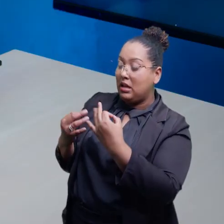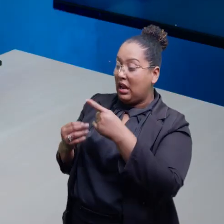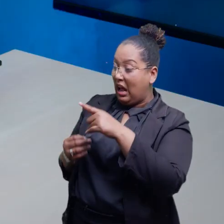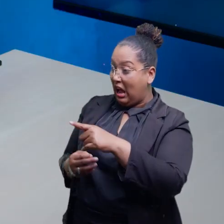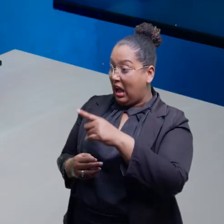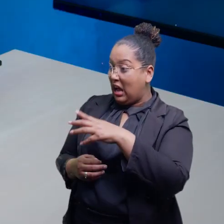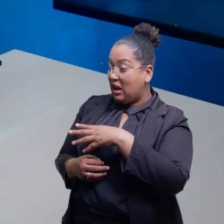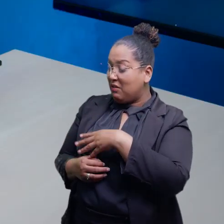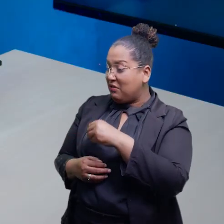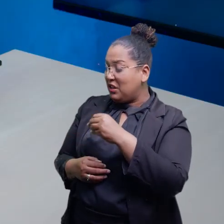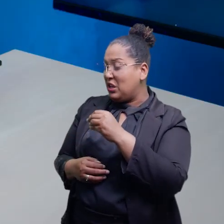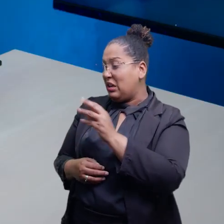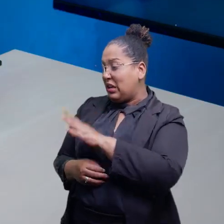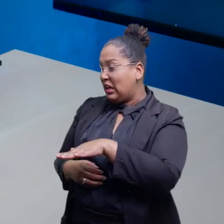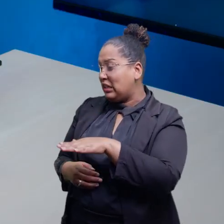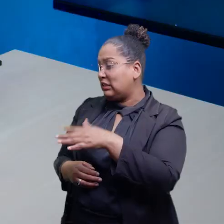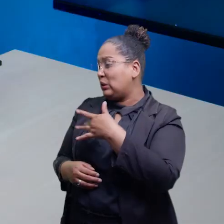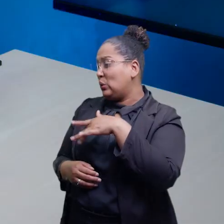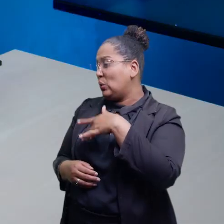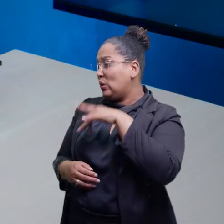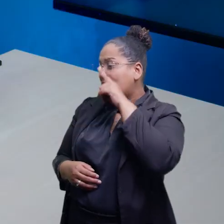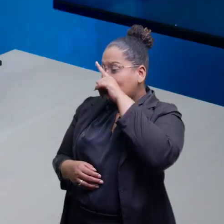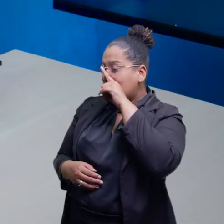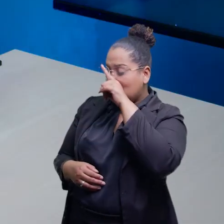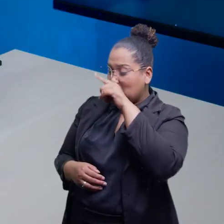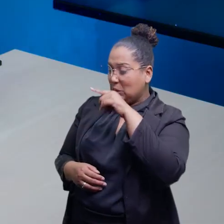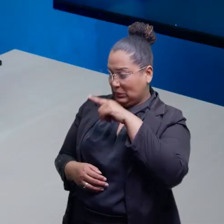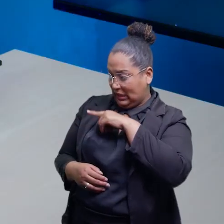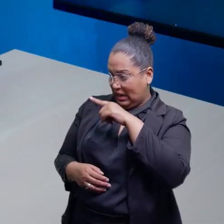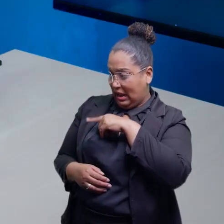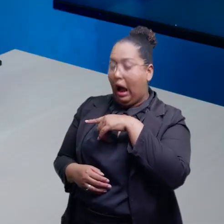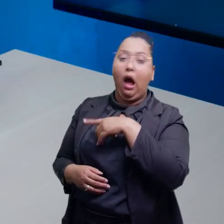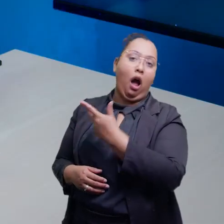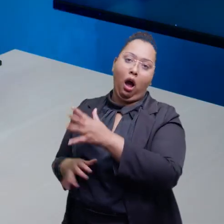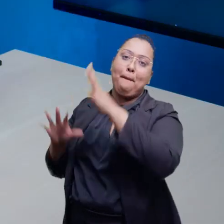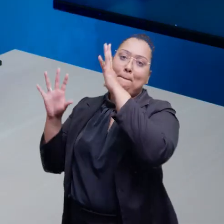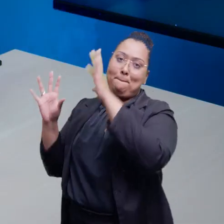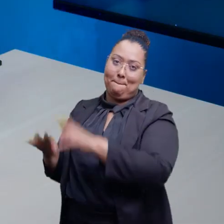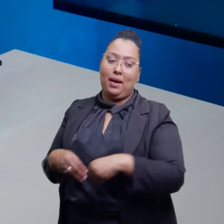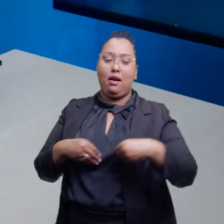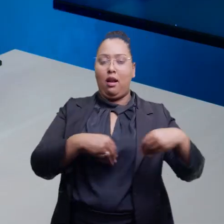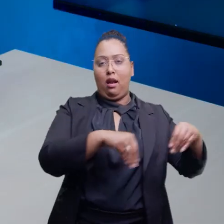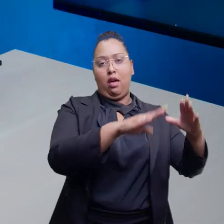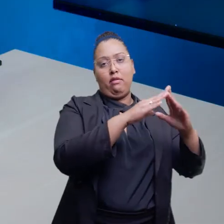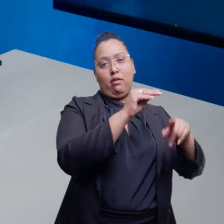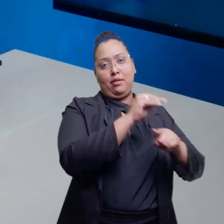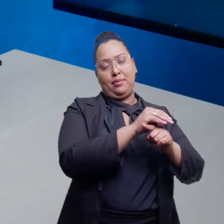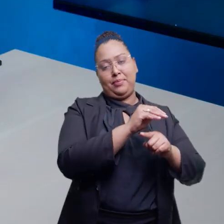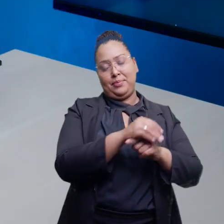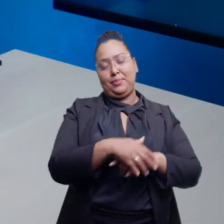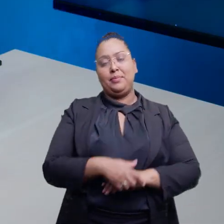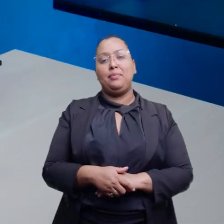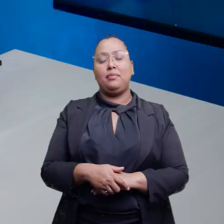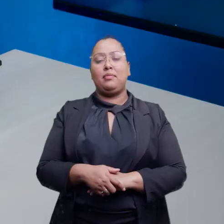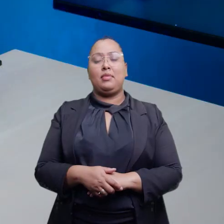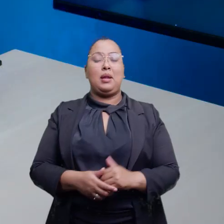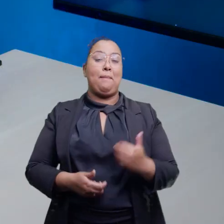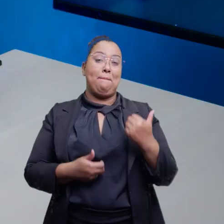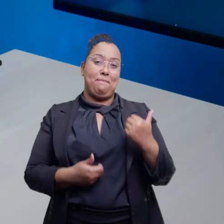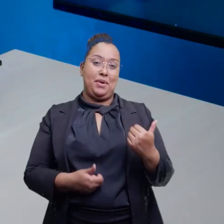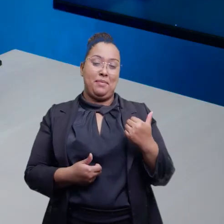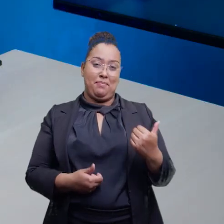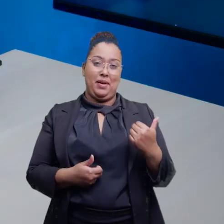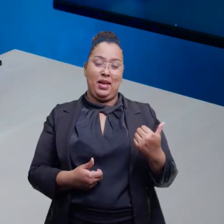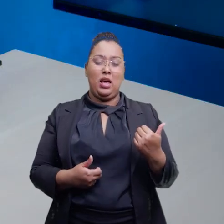encontrada numa situação de negligência, numa situação de risco. Então, com os bebês, isso acontece, ou a gente